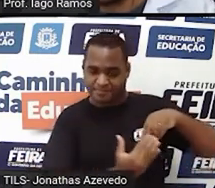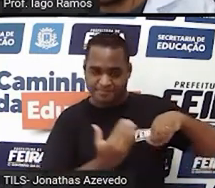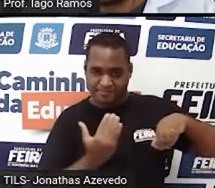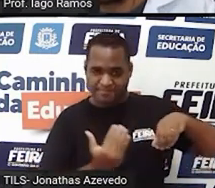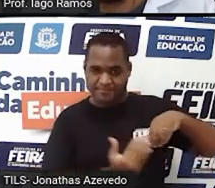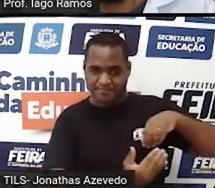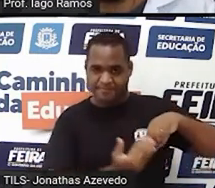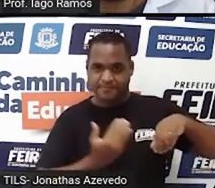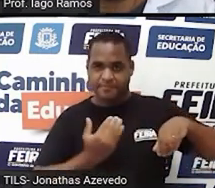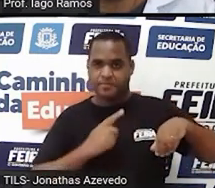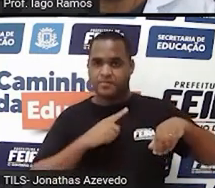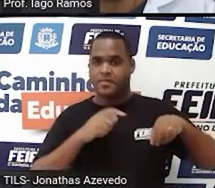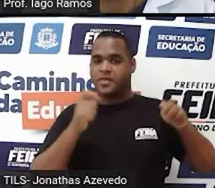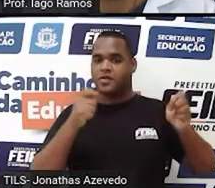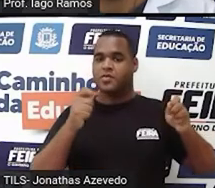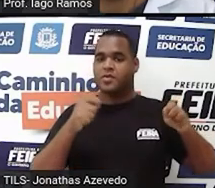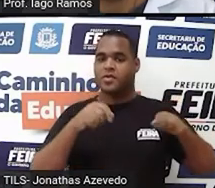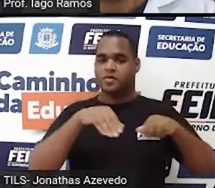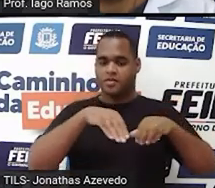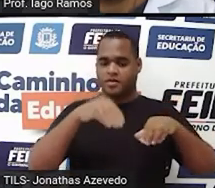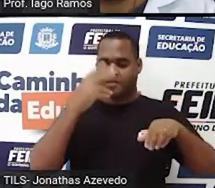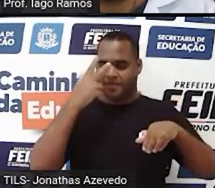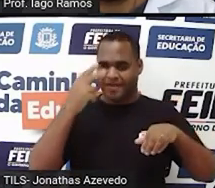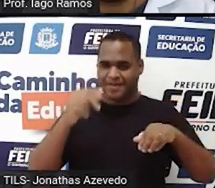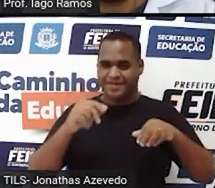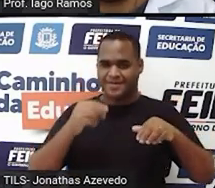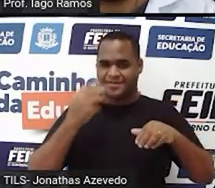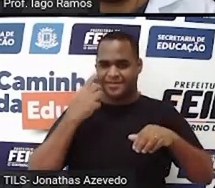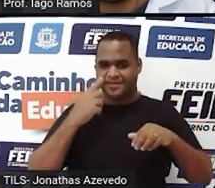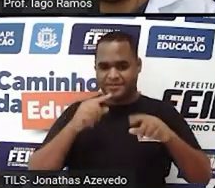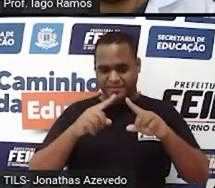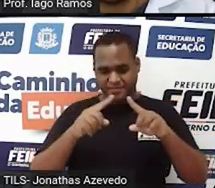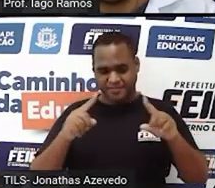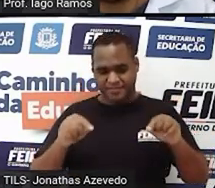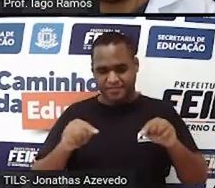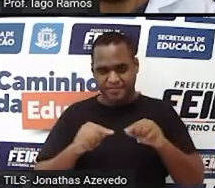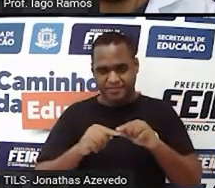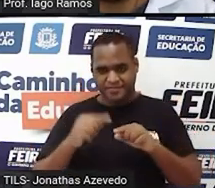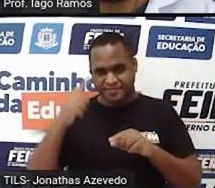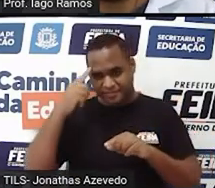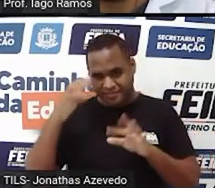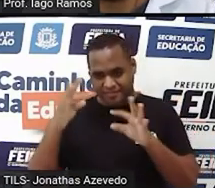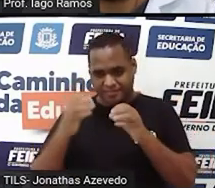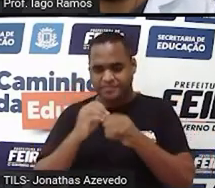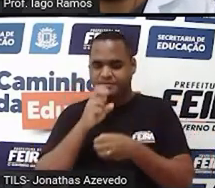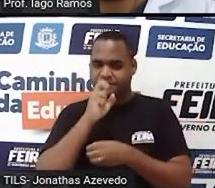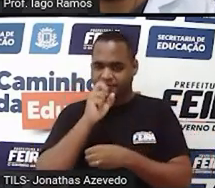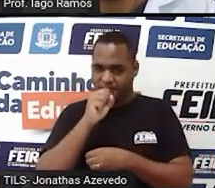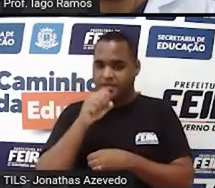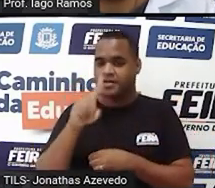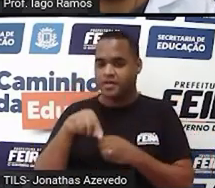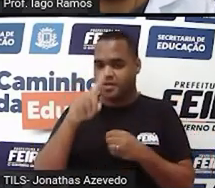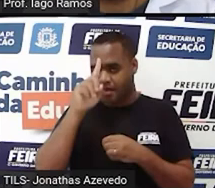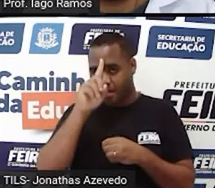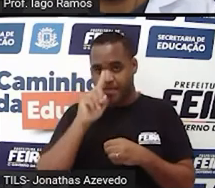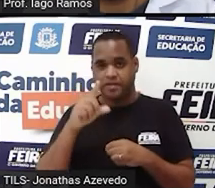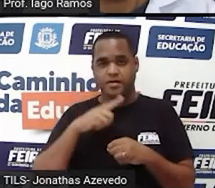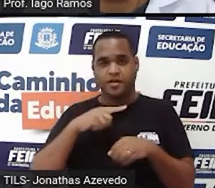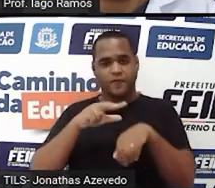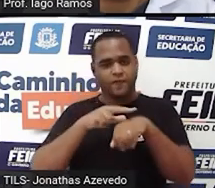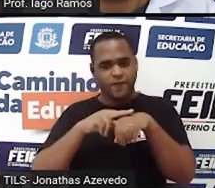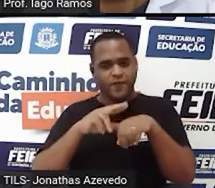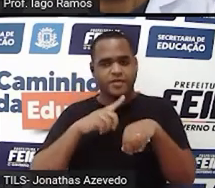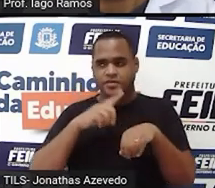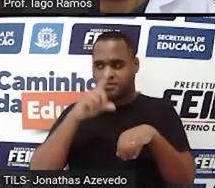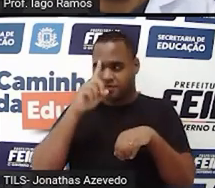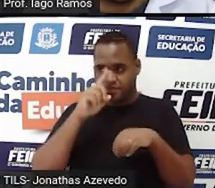geométrico forem retângulos então aqui o laranja retângulo o amarelo é retângulo o